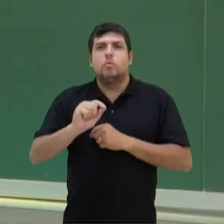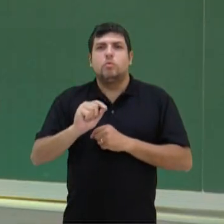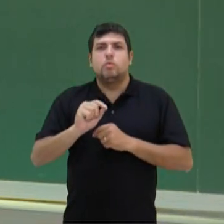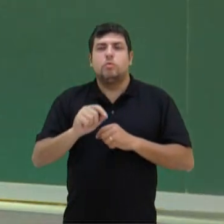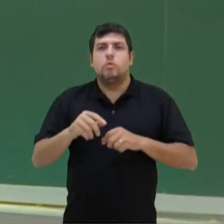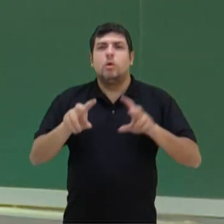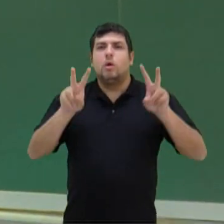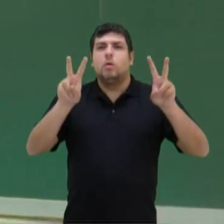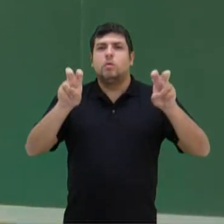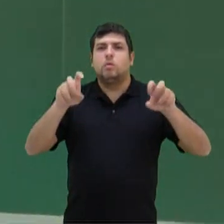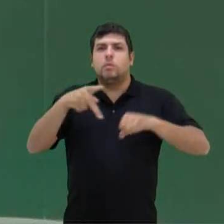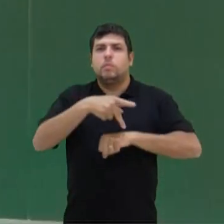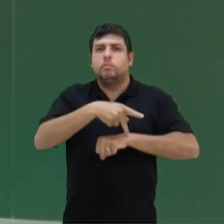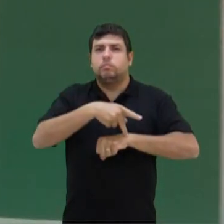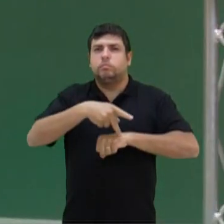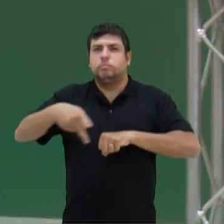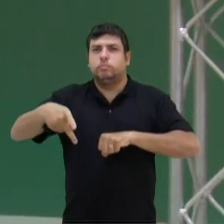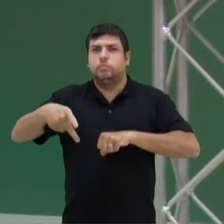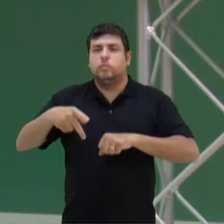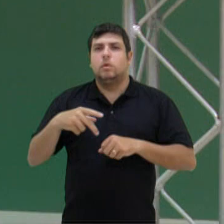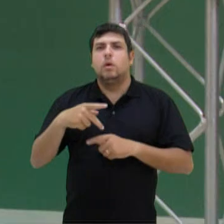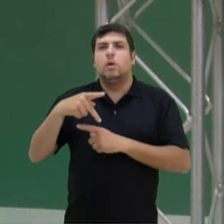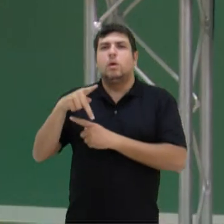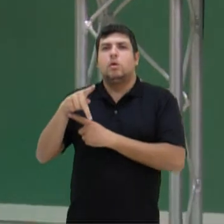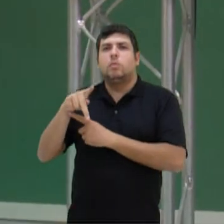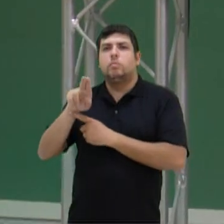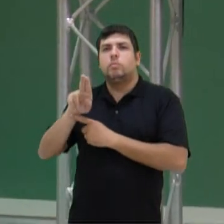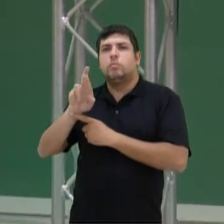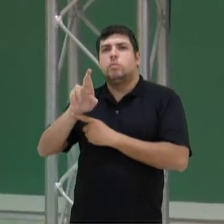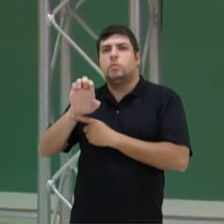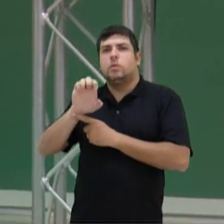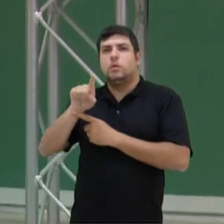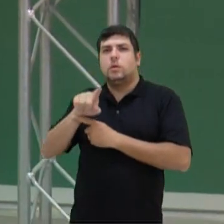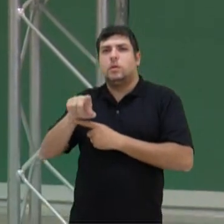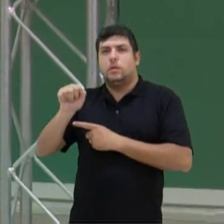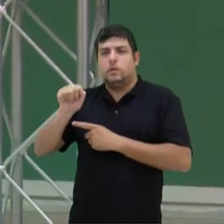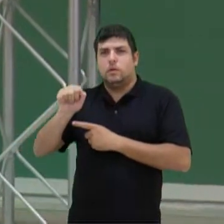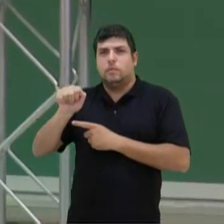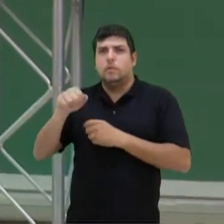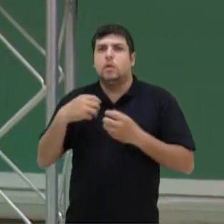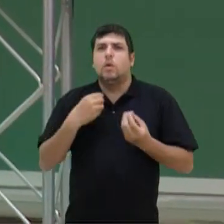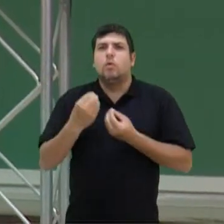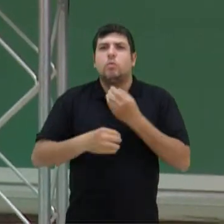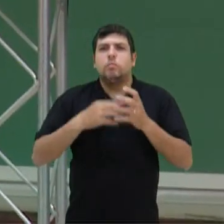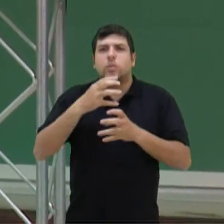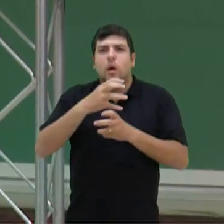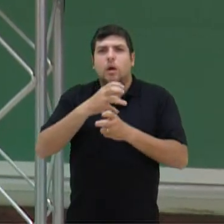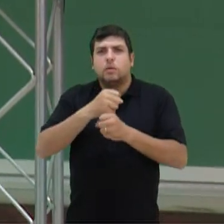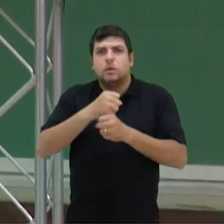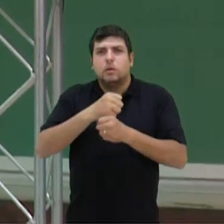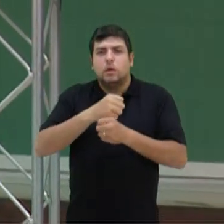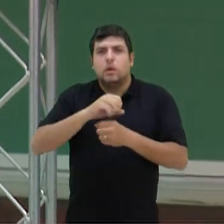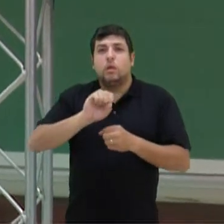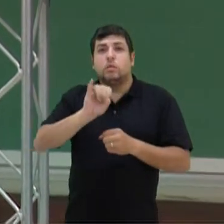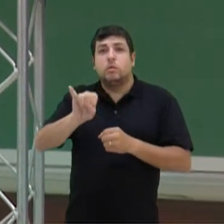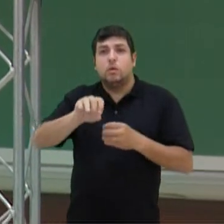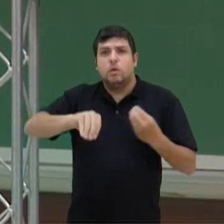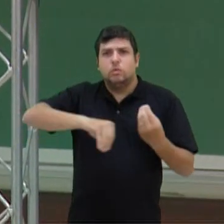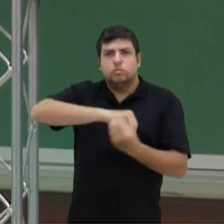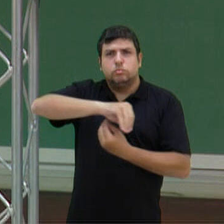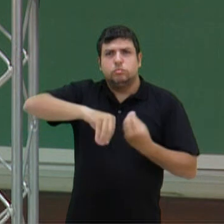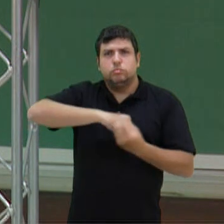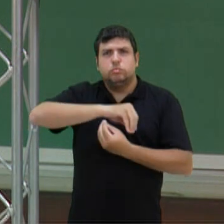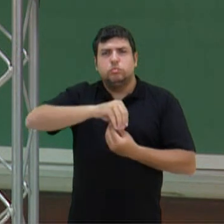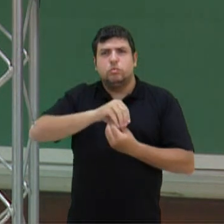o cálculo de pureza, o que ele é? Ele determina para a gente o quão puros são os reagentes que a gente vai estar usando nas